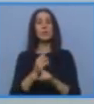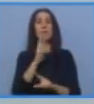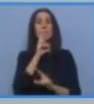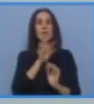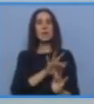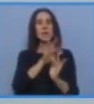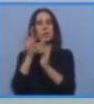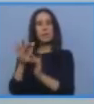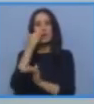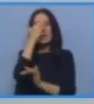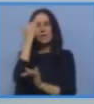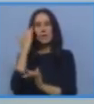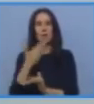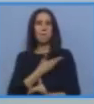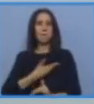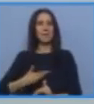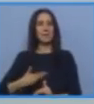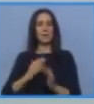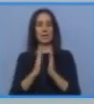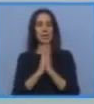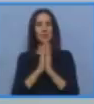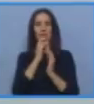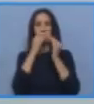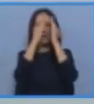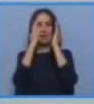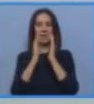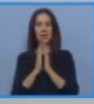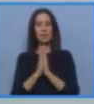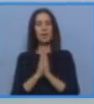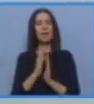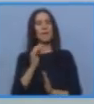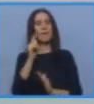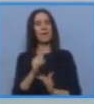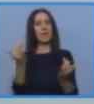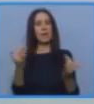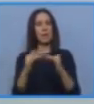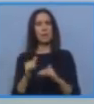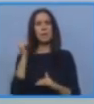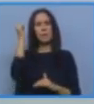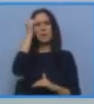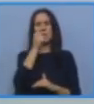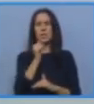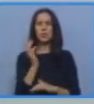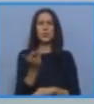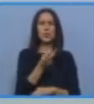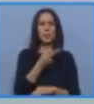Fátima, tinham a Igreja de Fátima como uma referência para a sua fé. Muitos batismos, muitos casamentos,